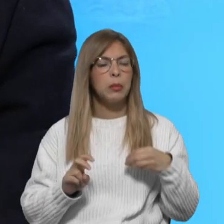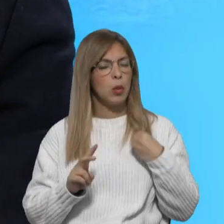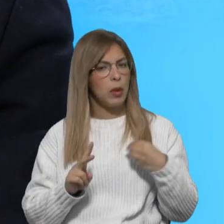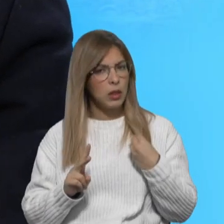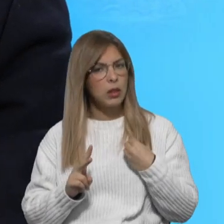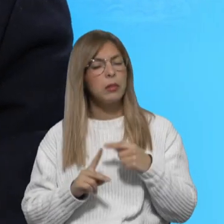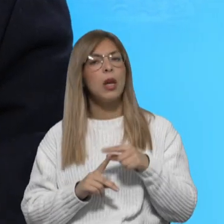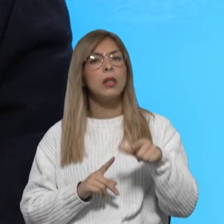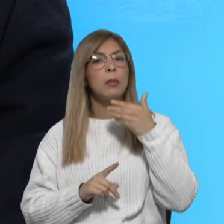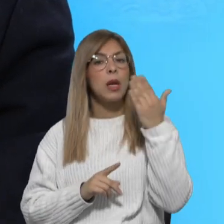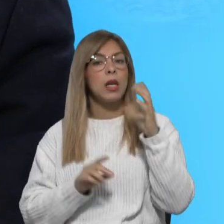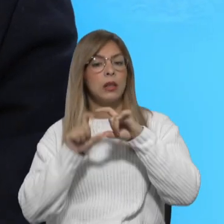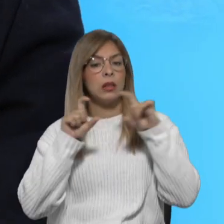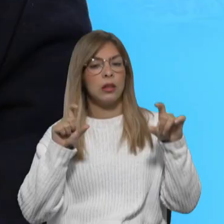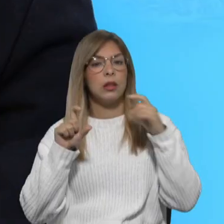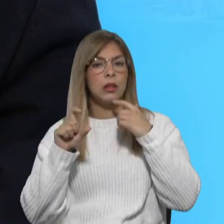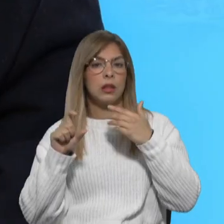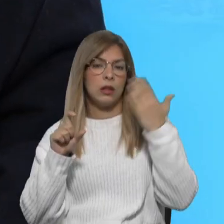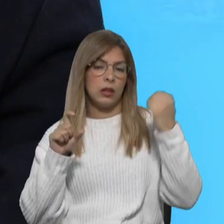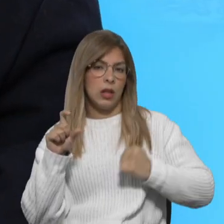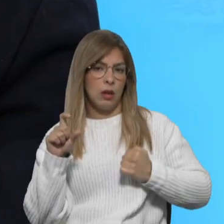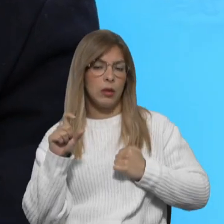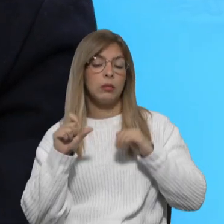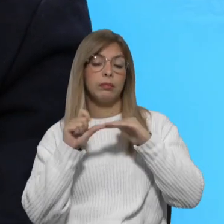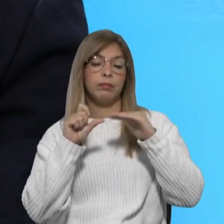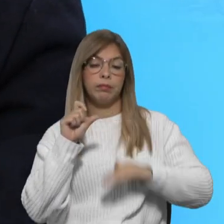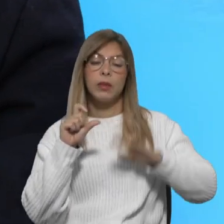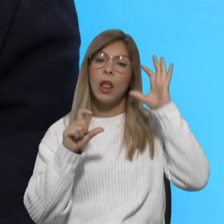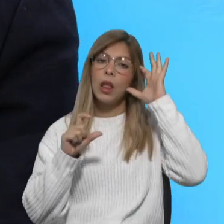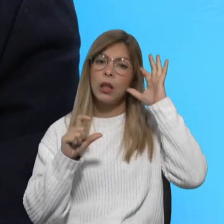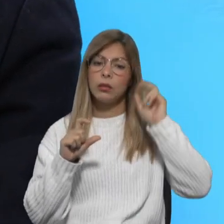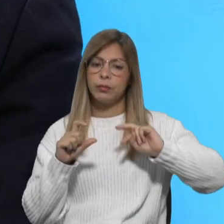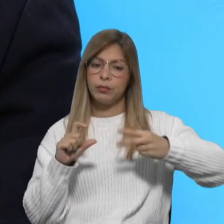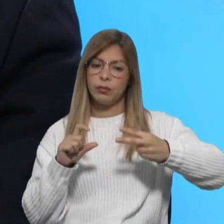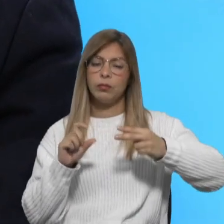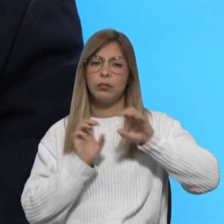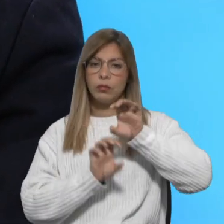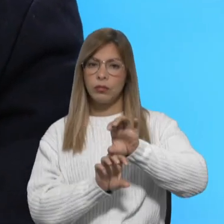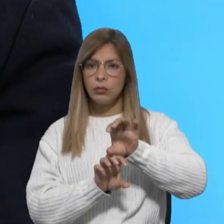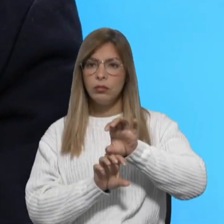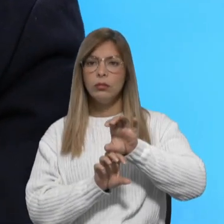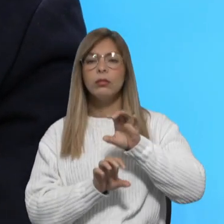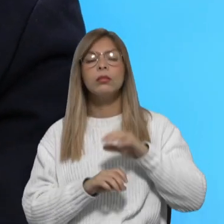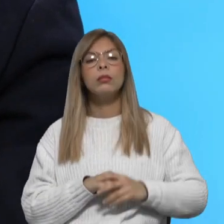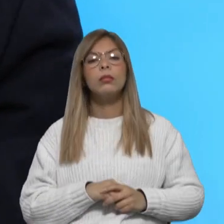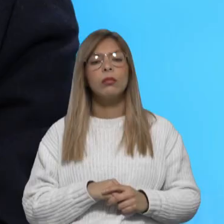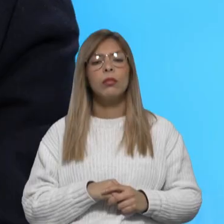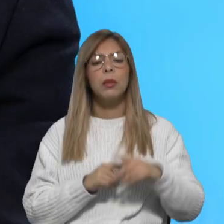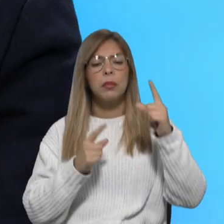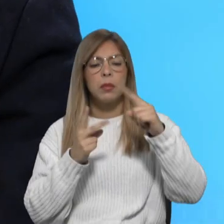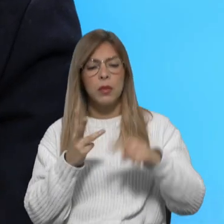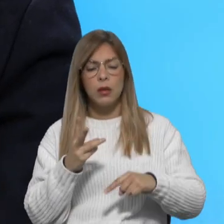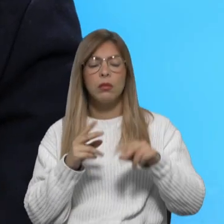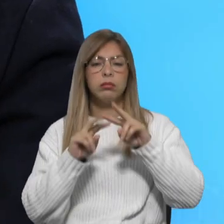É a parte da manhã de sábado. Que é a parte da manhã de sábado. Da parte da tarde temos 2 painéis que vão abordar consecutivamente, portanto os